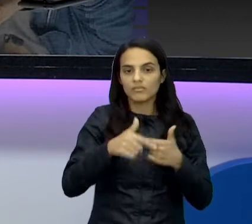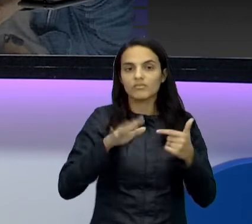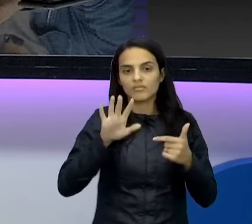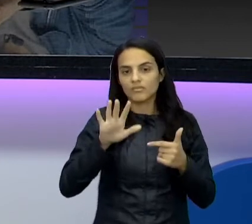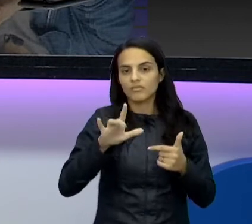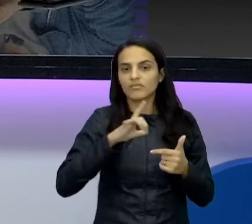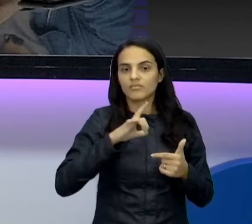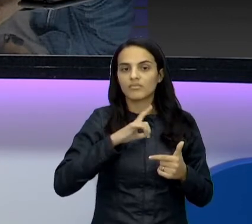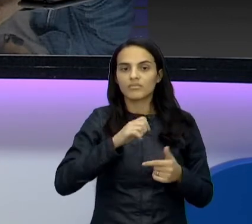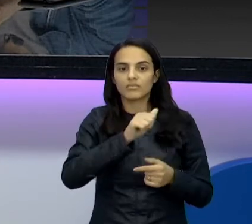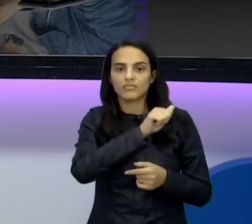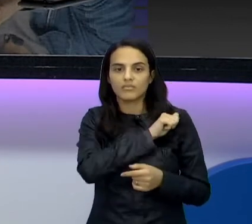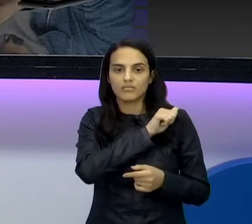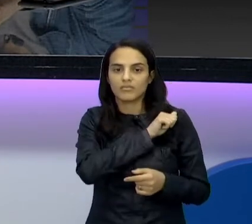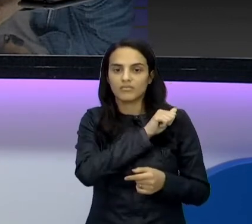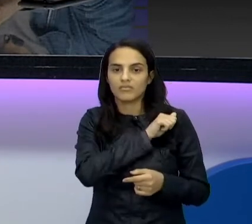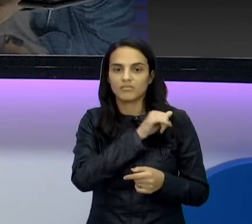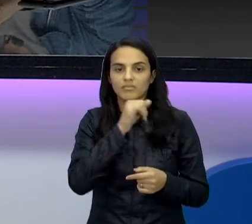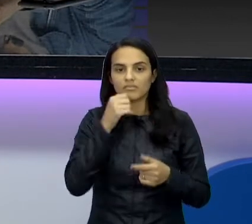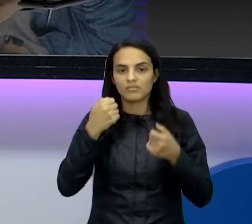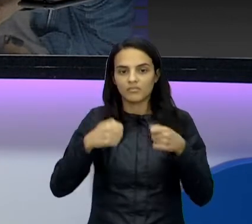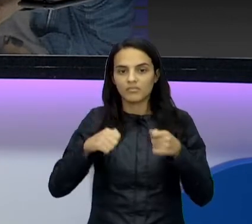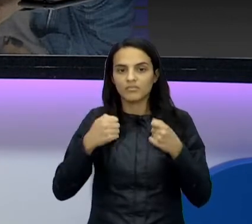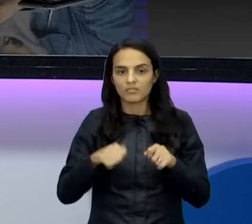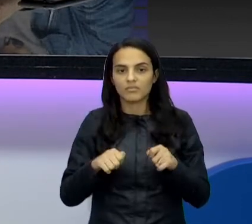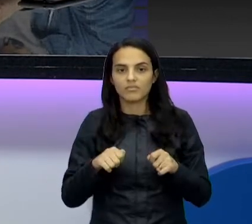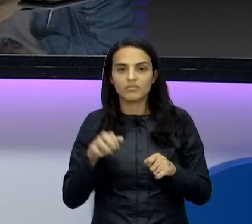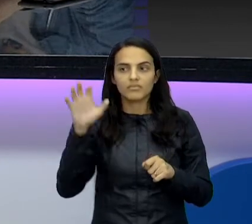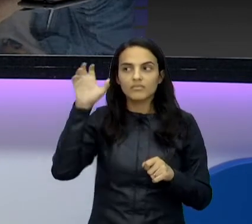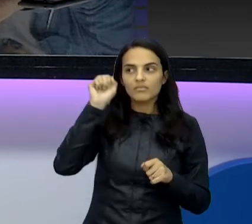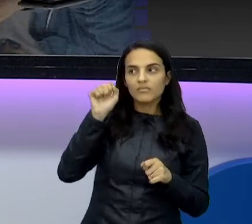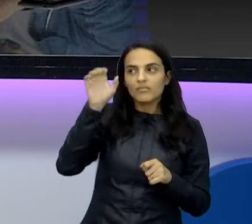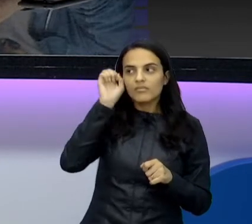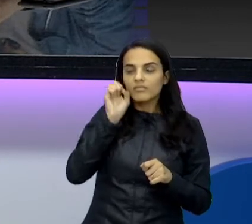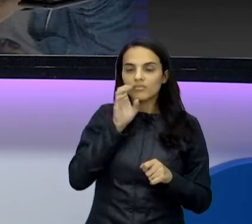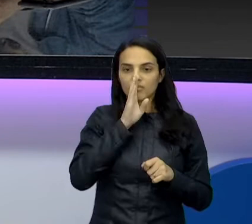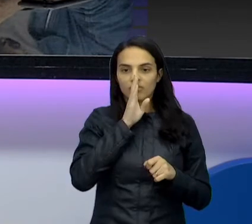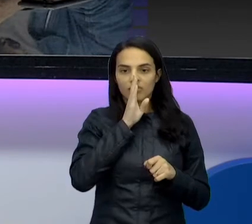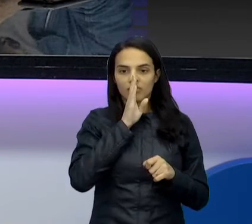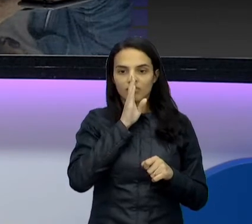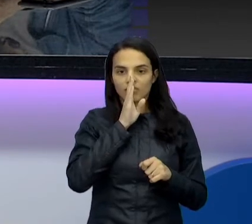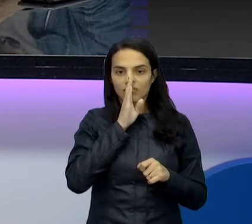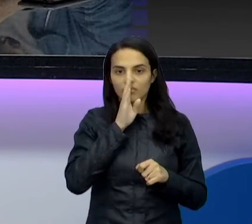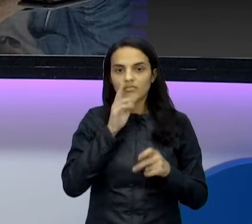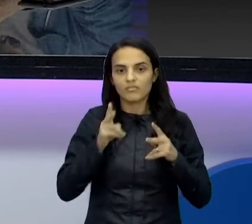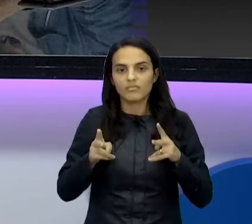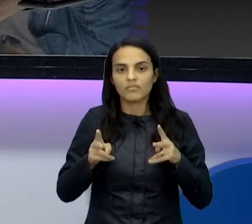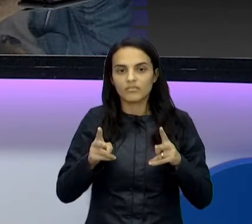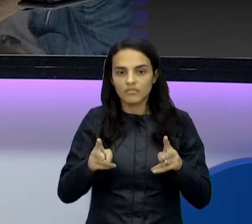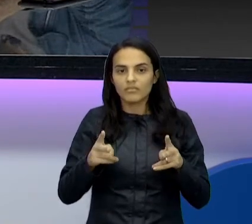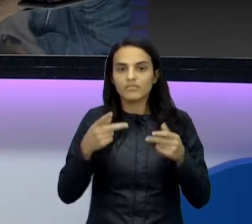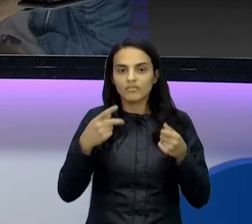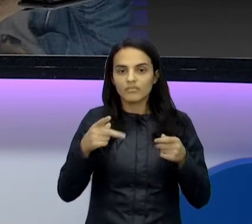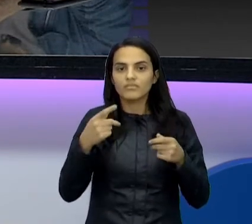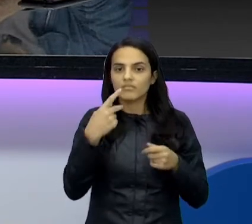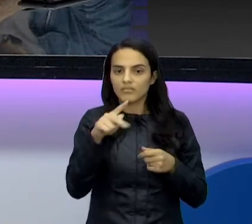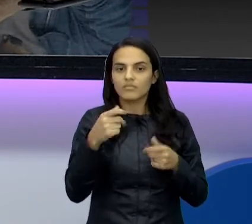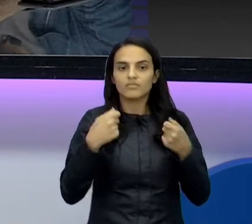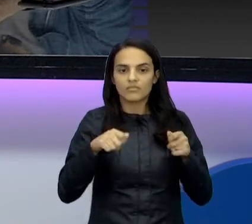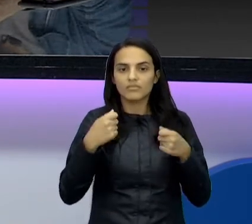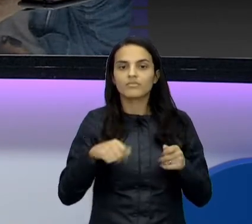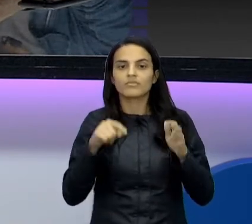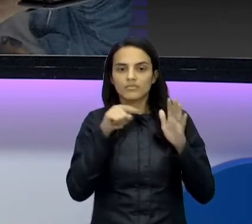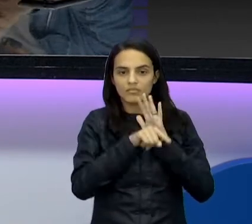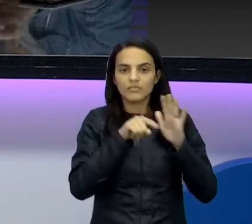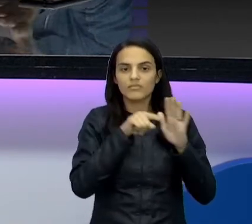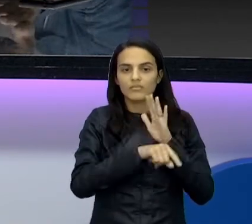questão, né, de que o aluno, né, tem que ouvir calado, né? Embora a gente sempre reforce essa questão, você tem que questionar, né? Você tem que agir